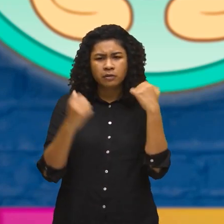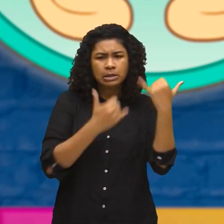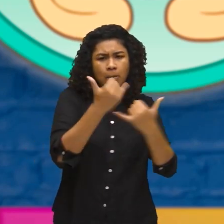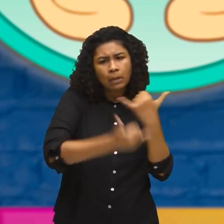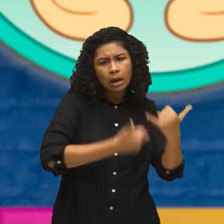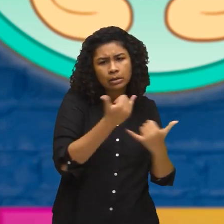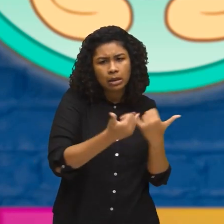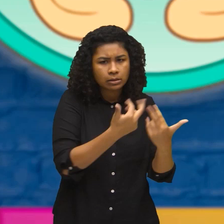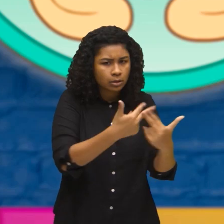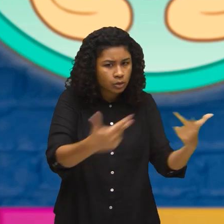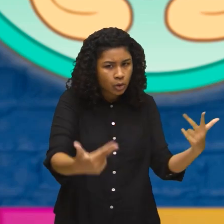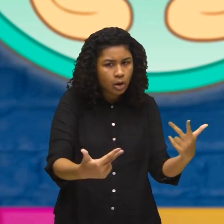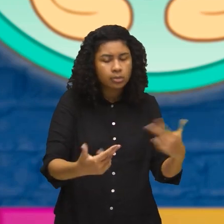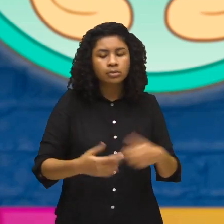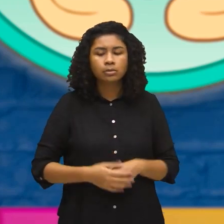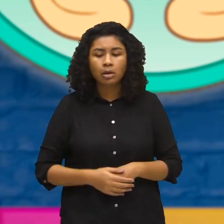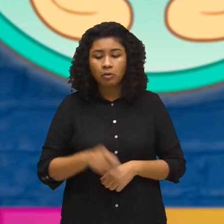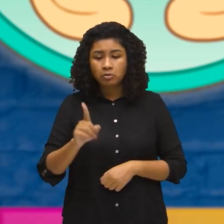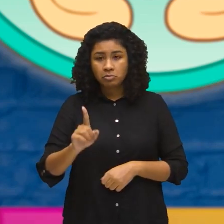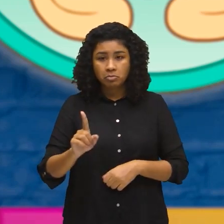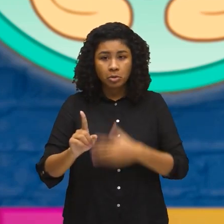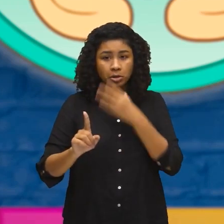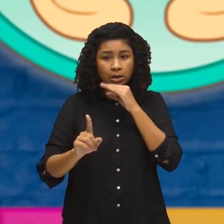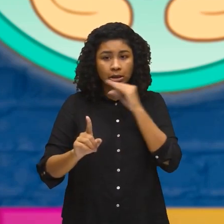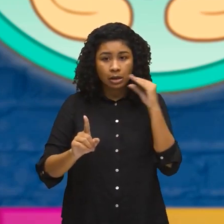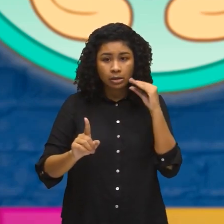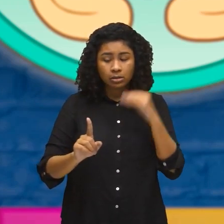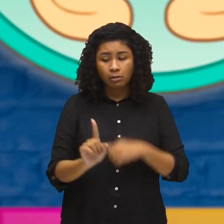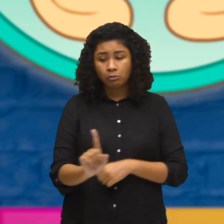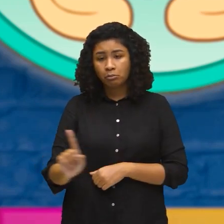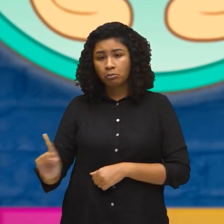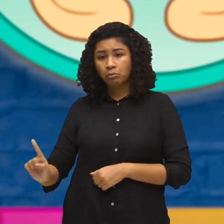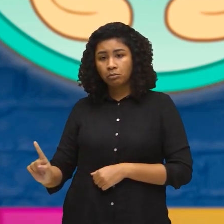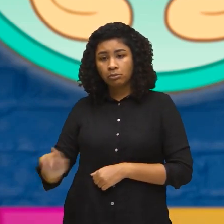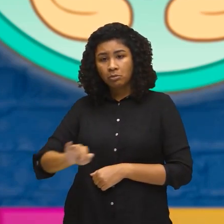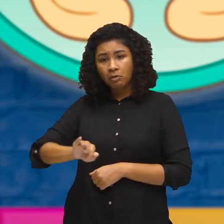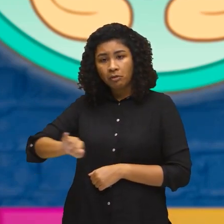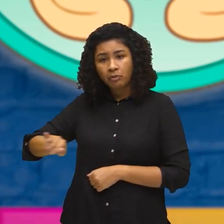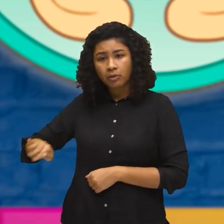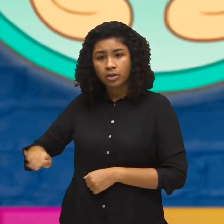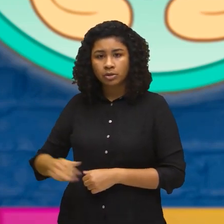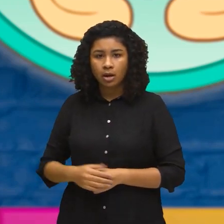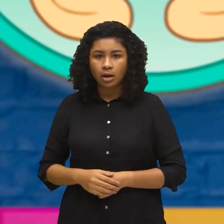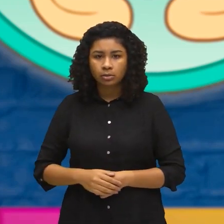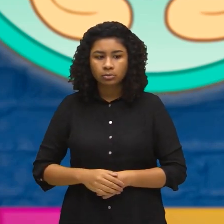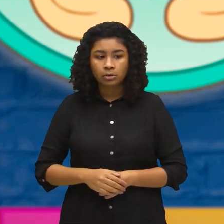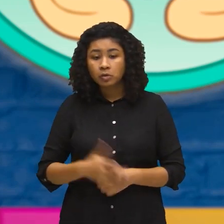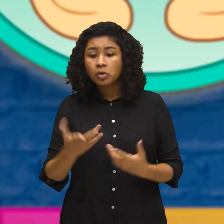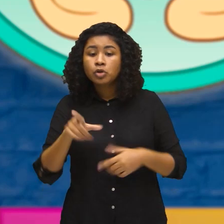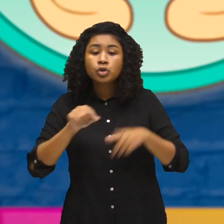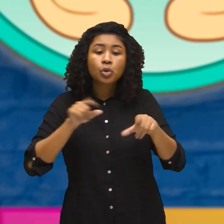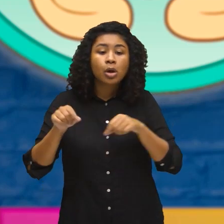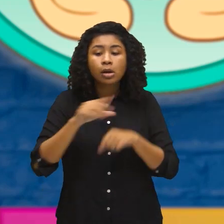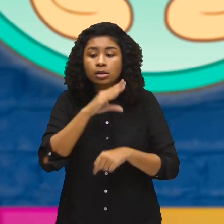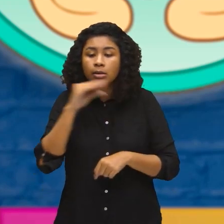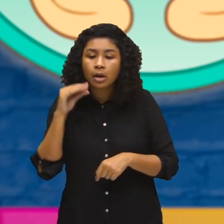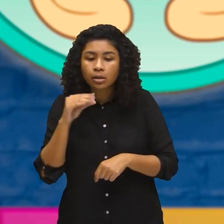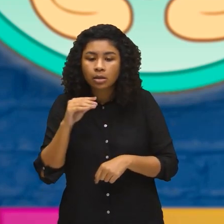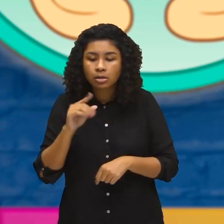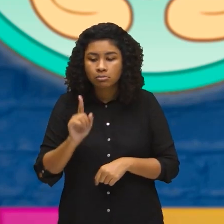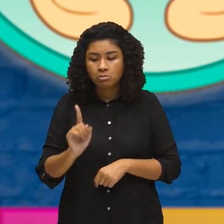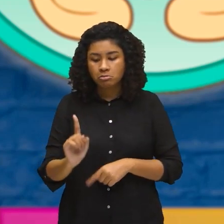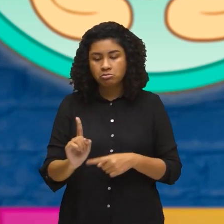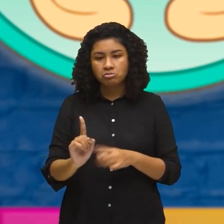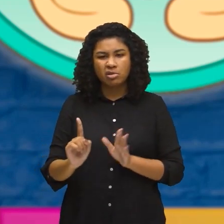escolhe ela para o futebol, né, para manja-pega, ninguém quer brincar com aquela criança.